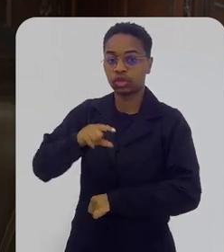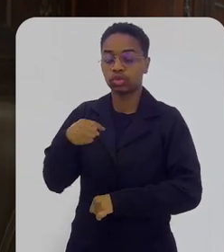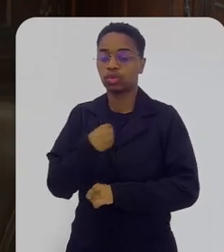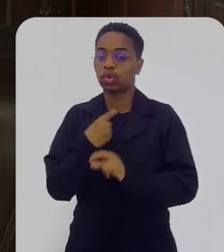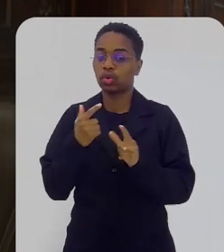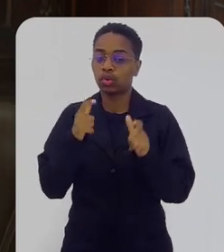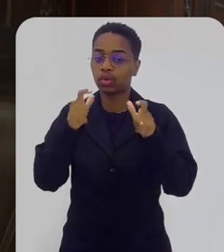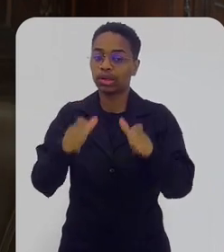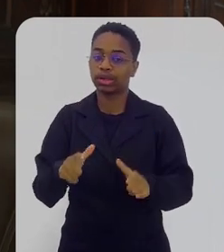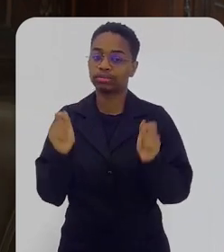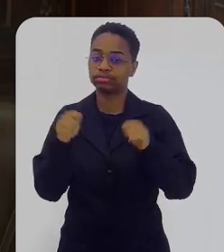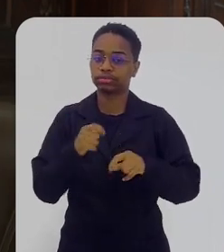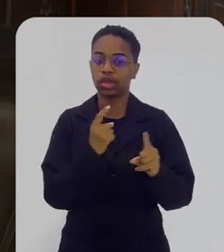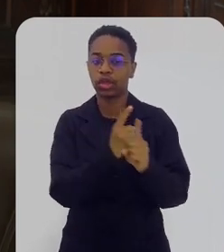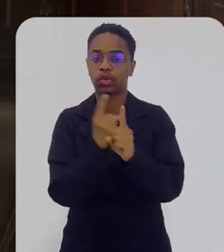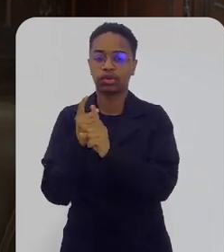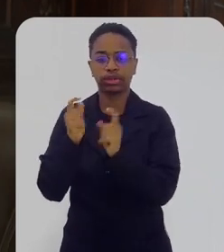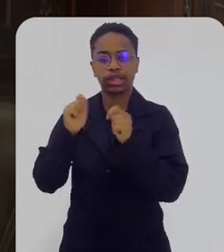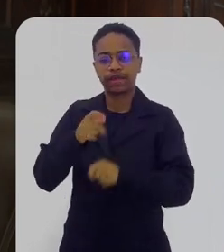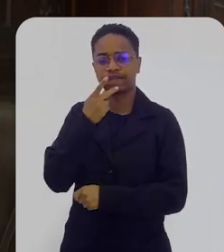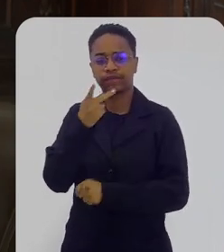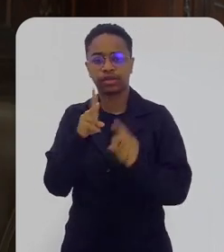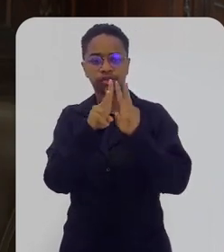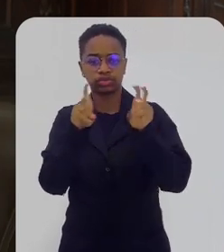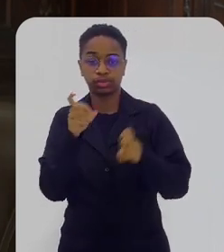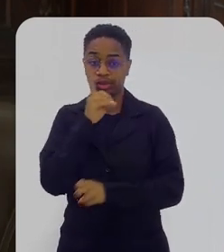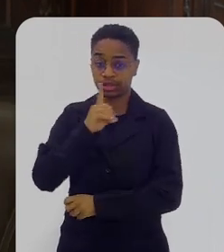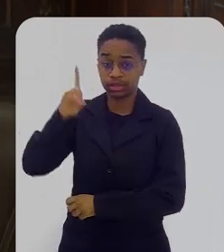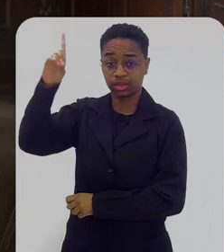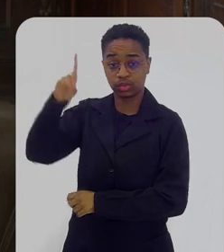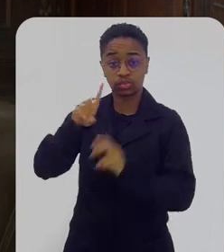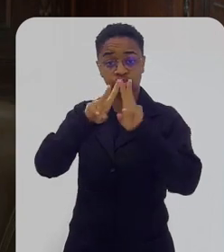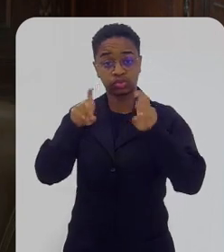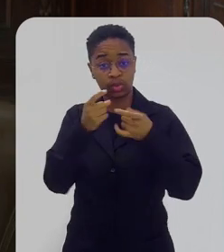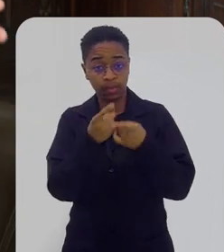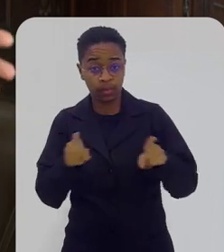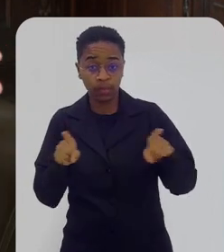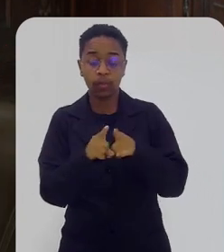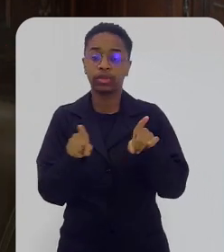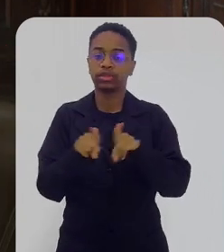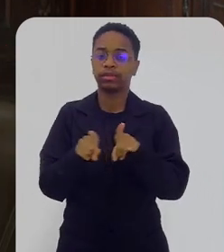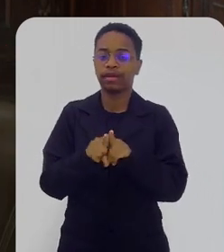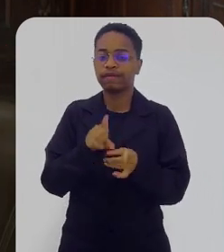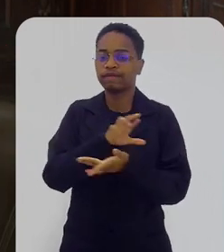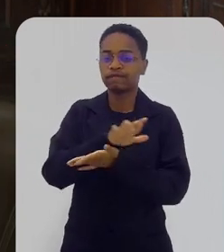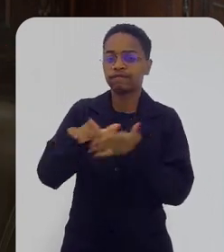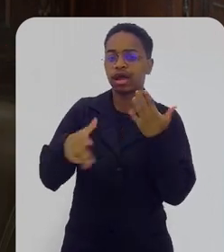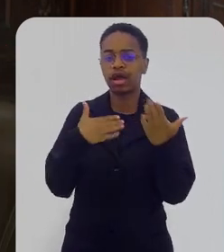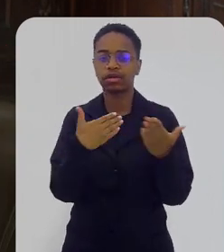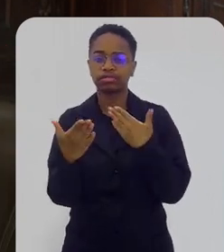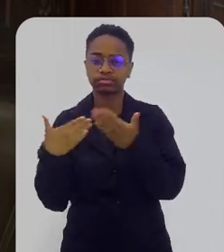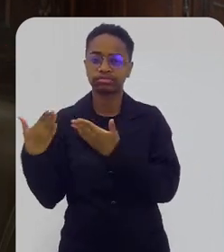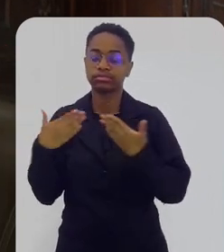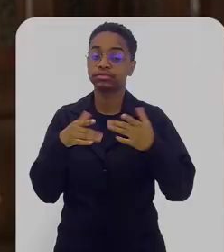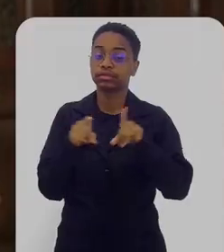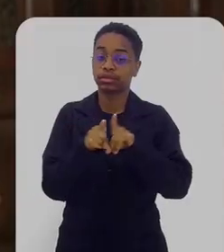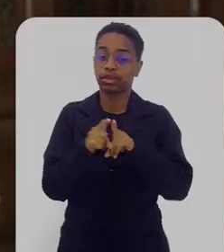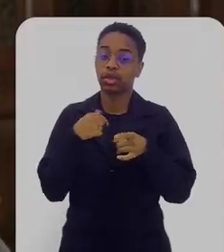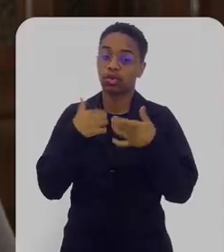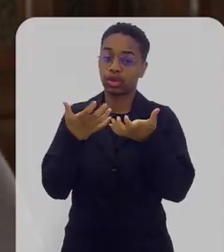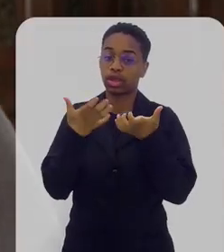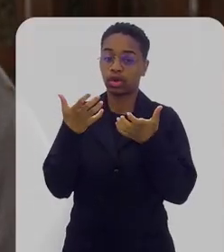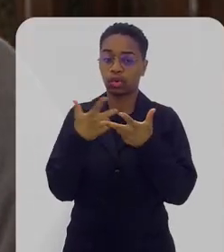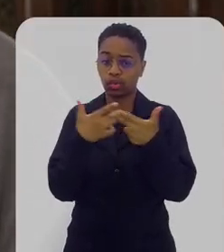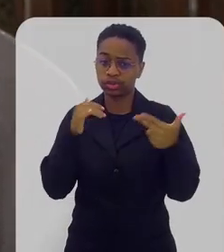de encontro. Para falarmos de Deus, de música, de falar de todas as novas descobertas. E eu quero dizer algo